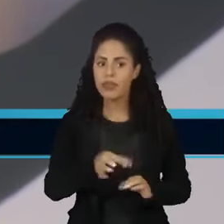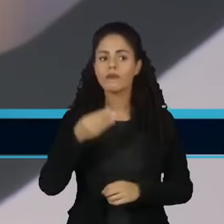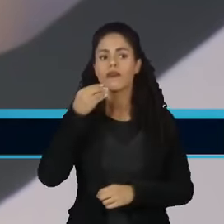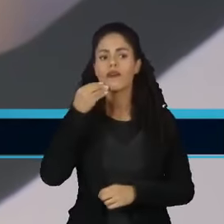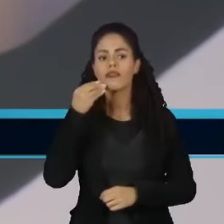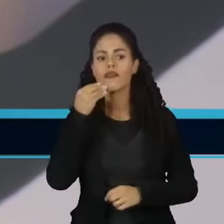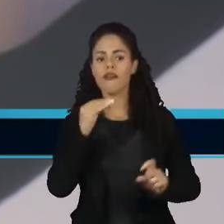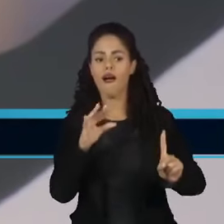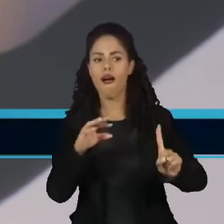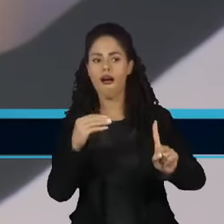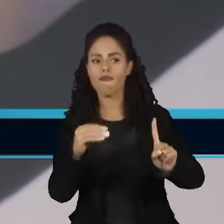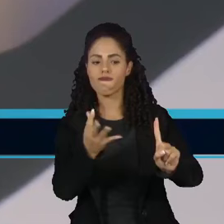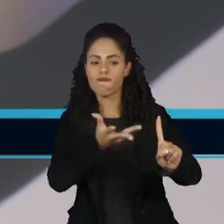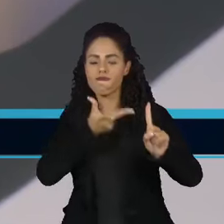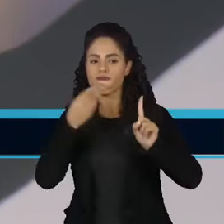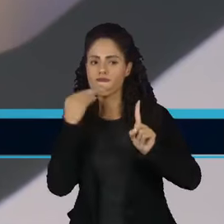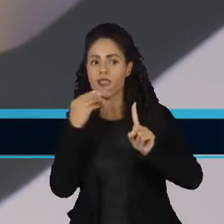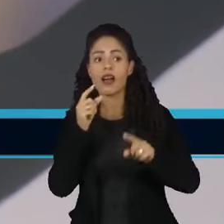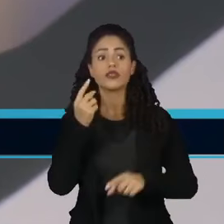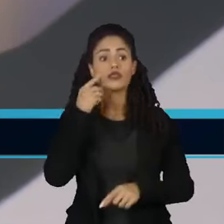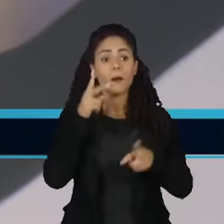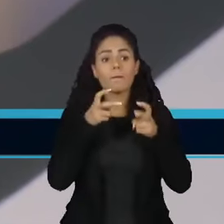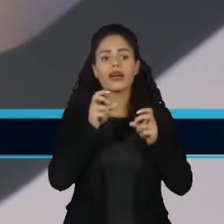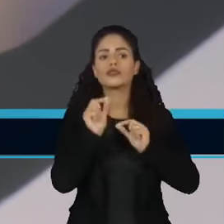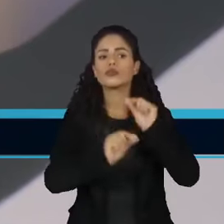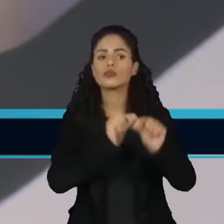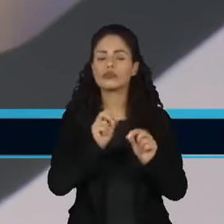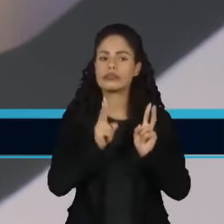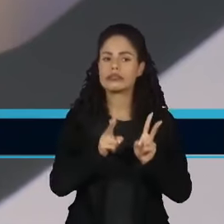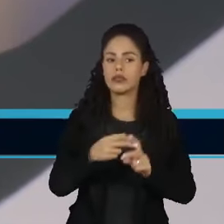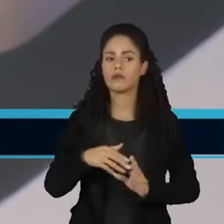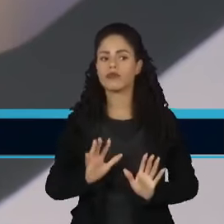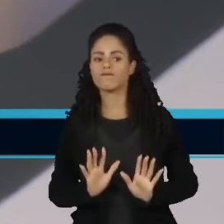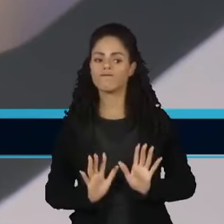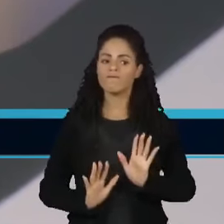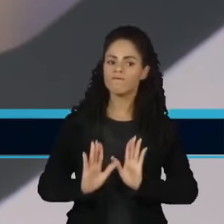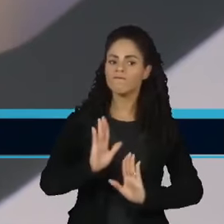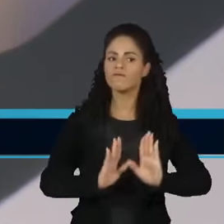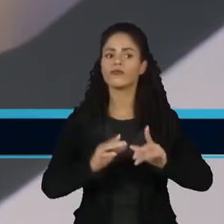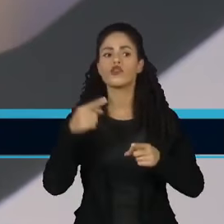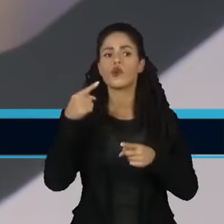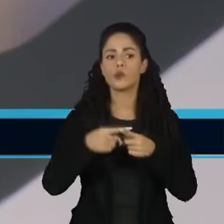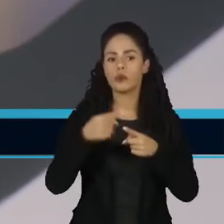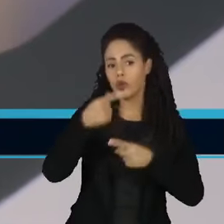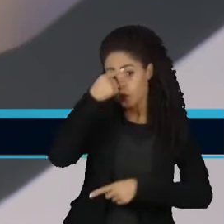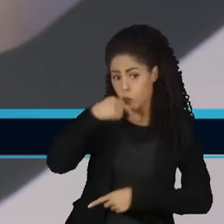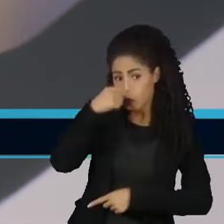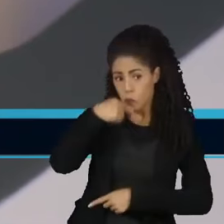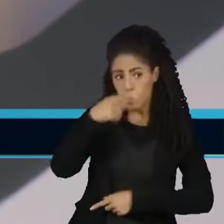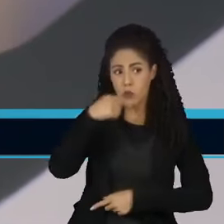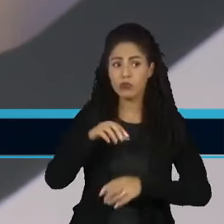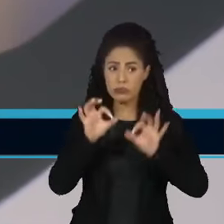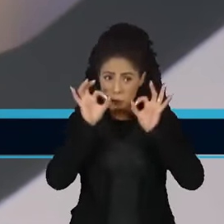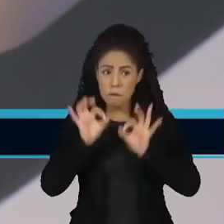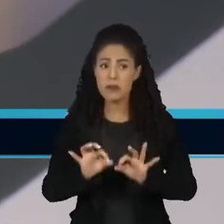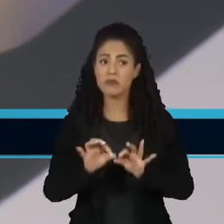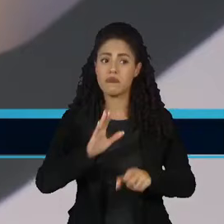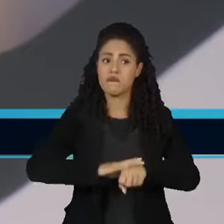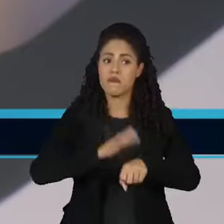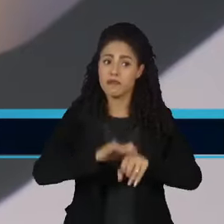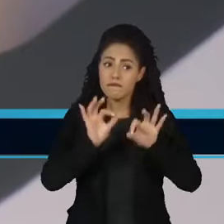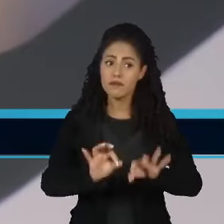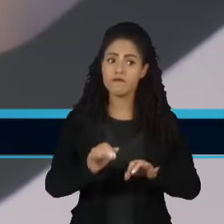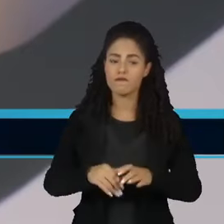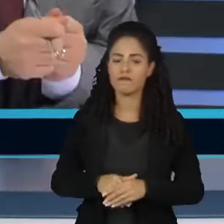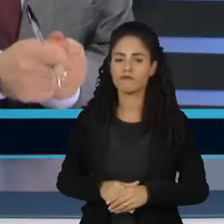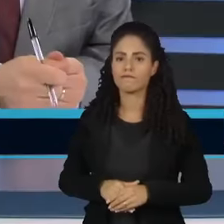conseguir concessões, né? Então, a gente tem que olhar sempre isso com base naquilo que o Vladimir Putin tenta alcançar.